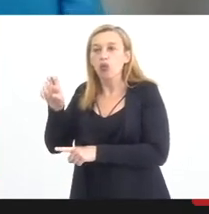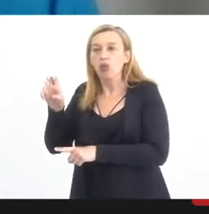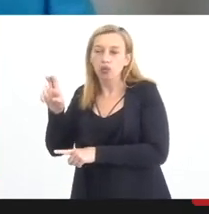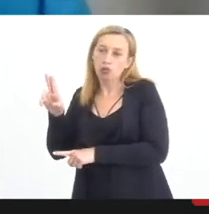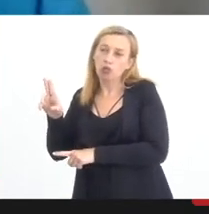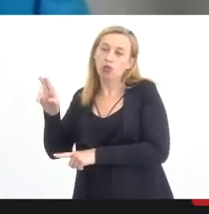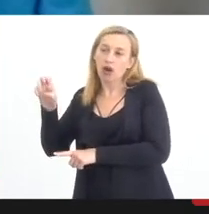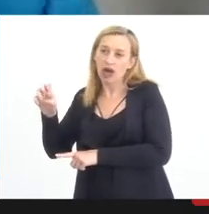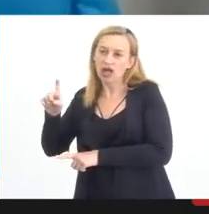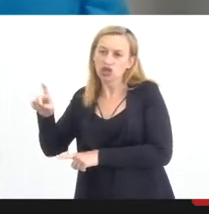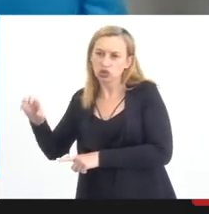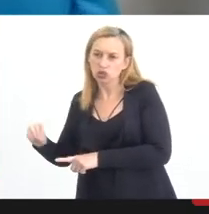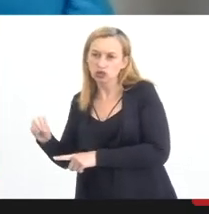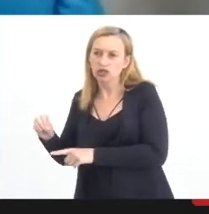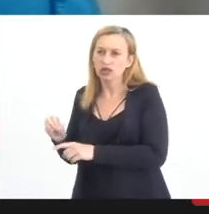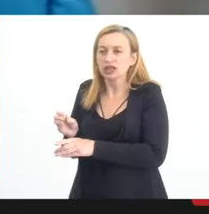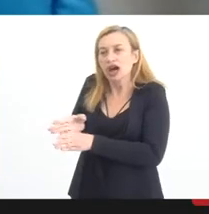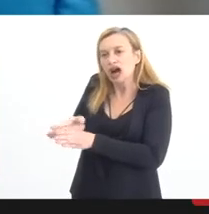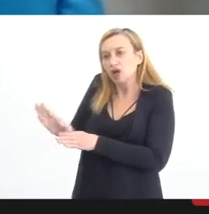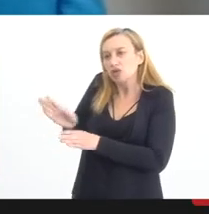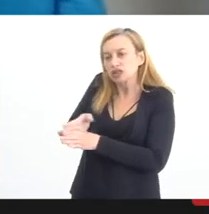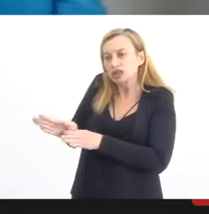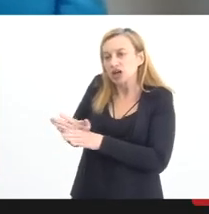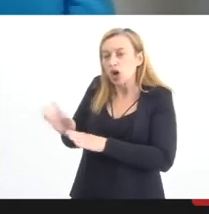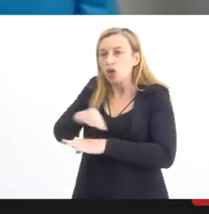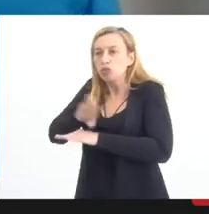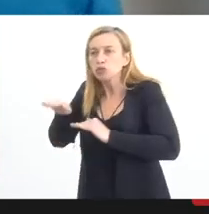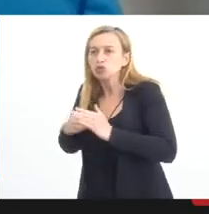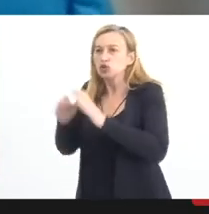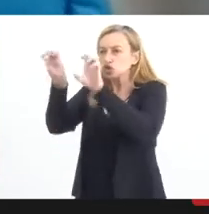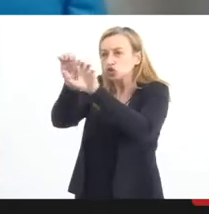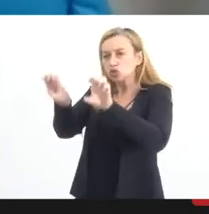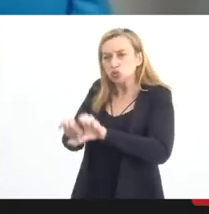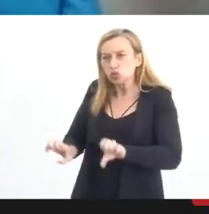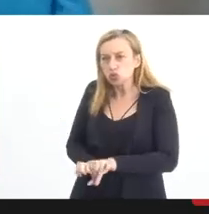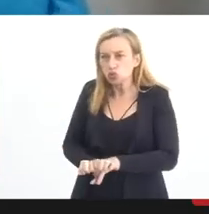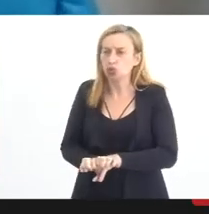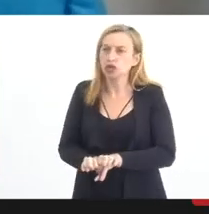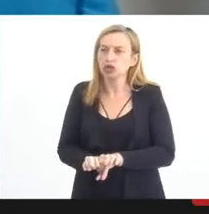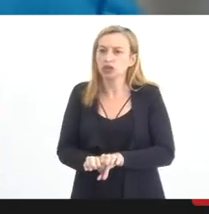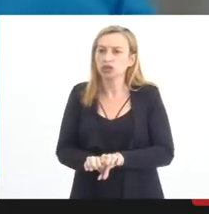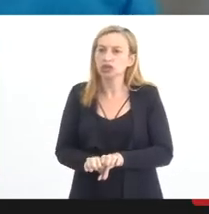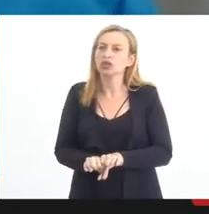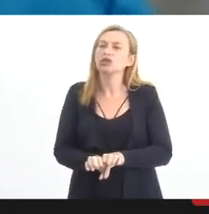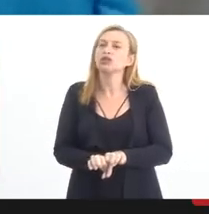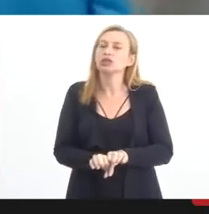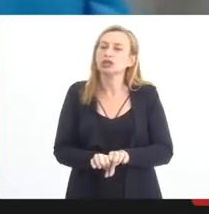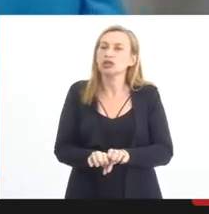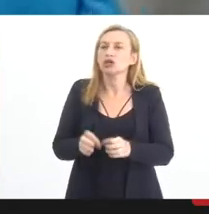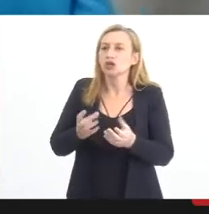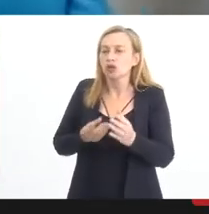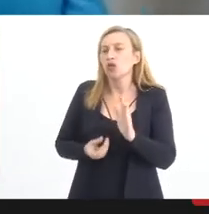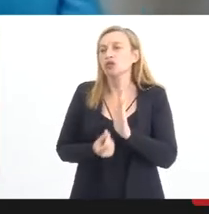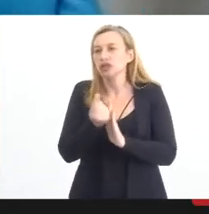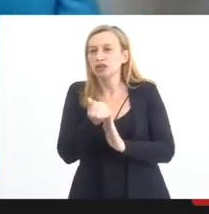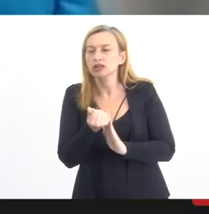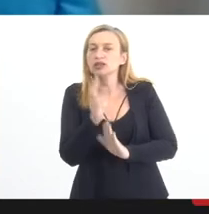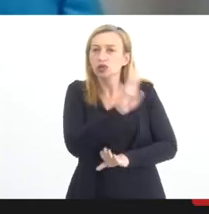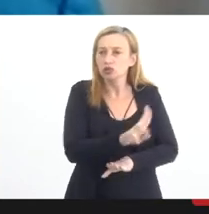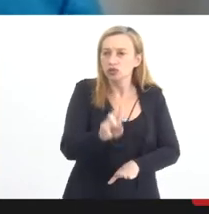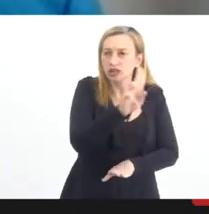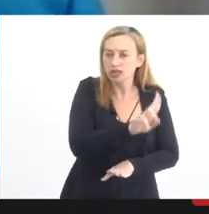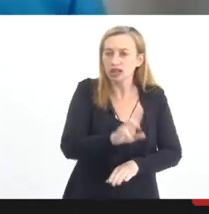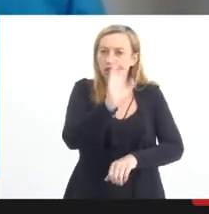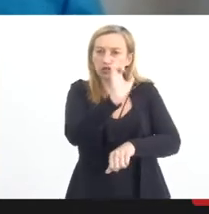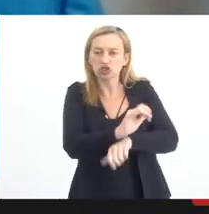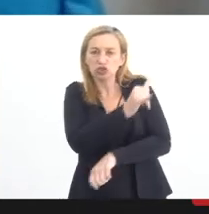auxiliada, alavancada por toda a musculatura institucional e orçamentária da Universidade do Estado